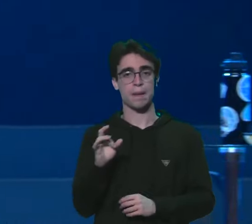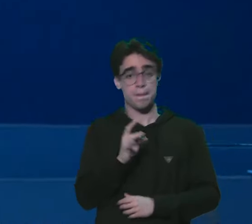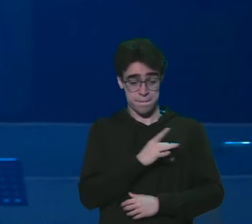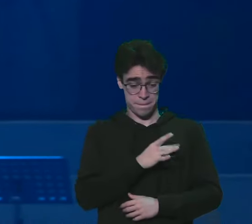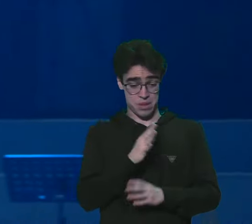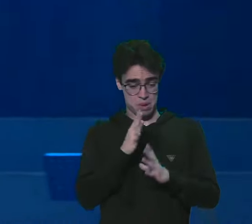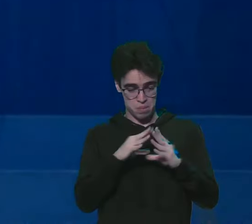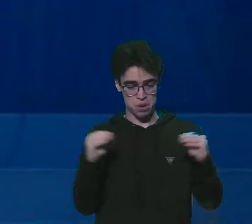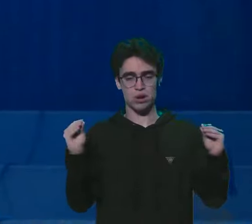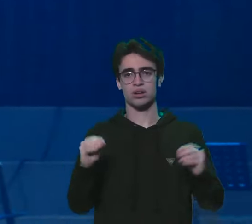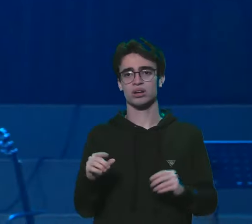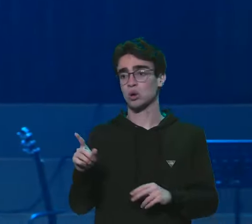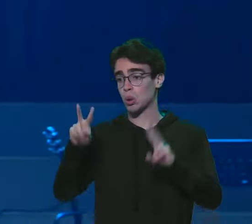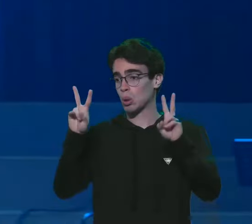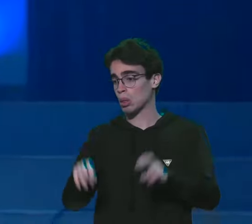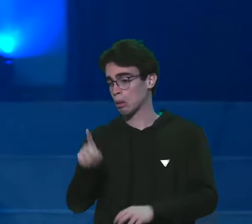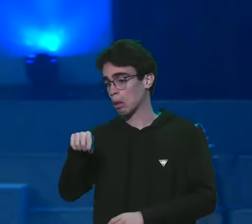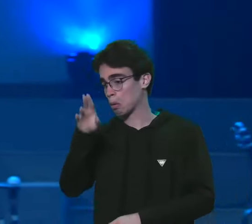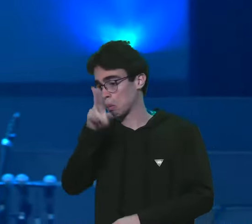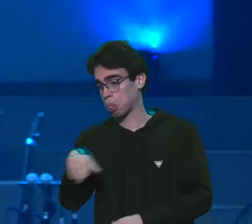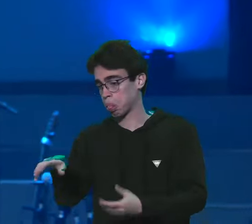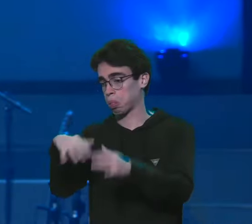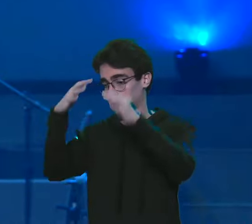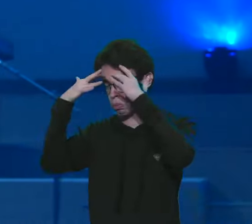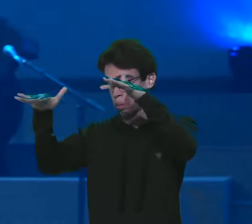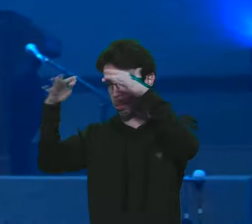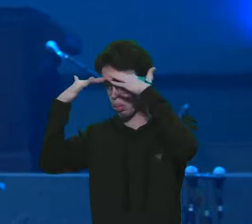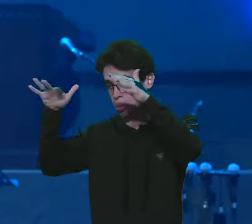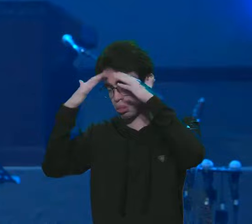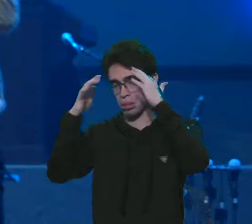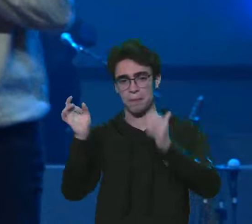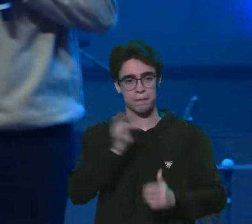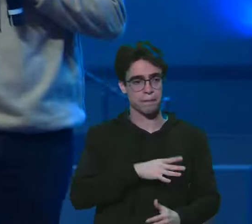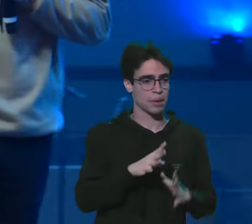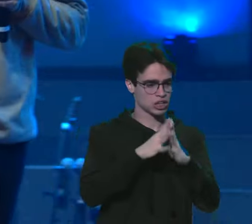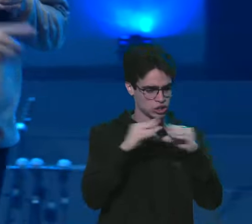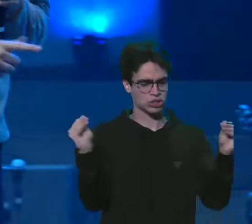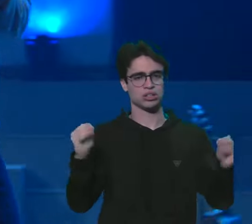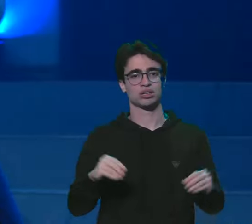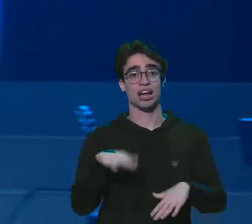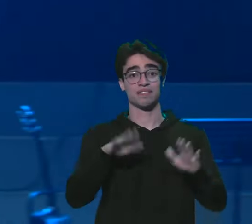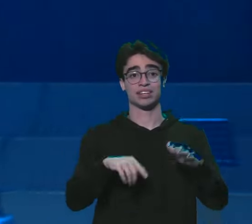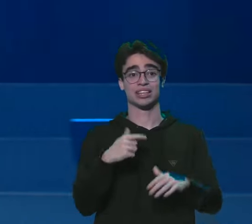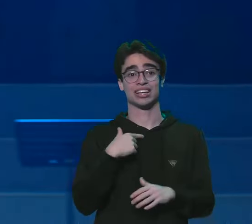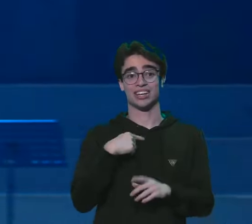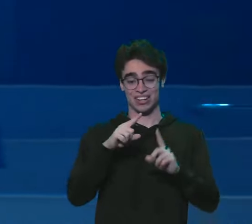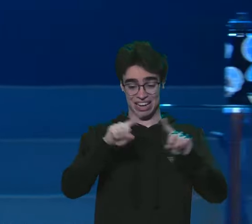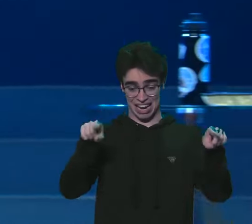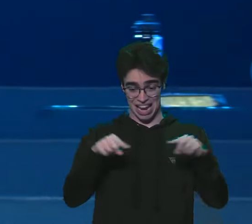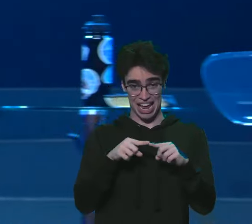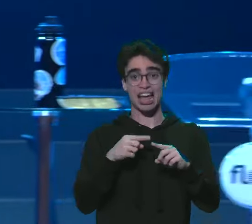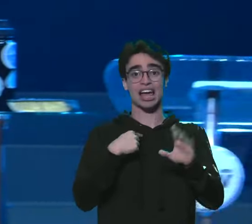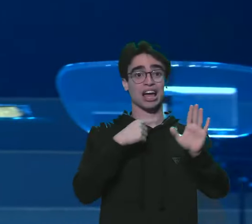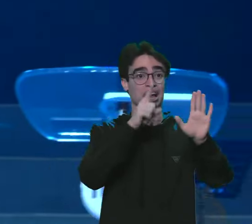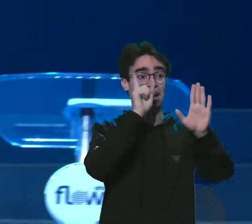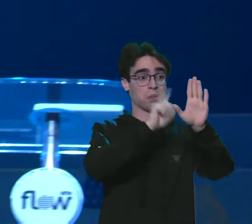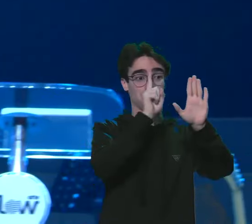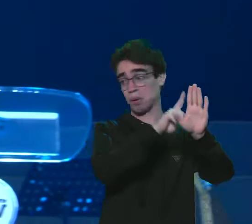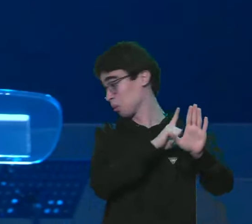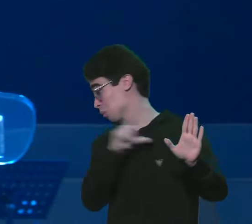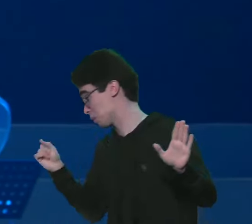tira o medo da urucubaca. Jesus tira o medo de quando você apaga a luz da cozinha e sai correndo.